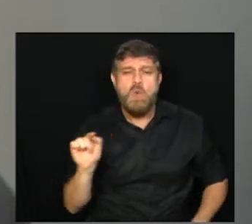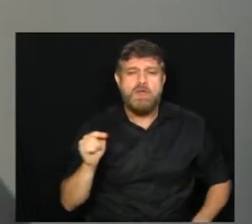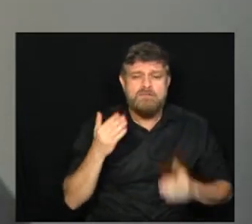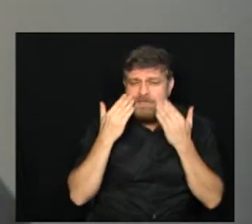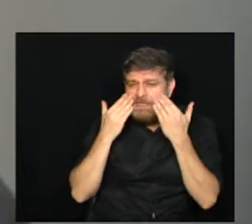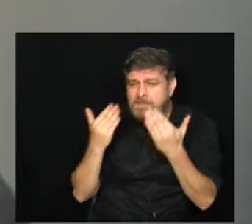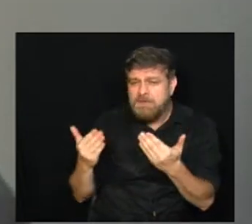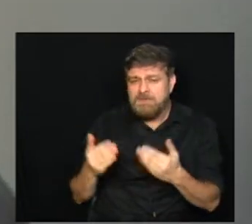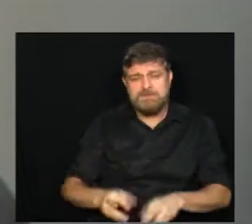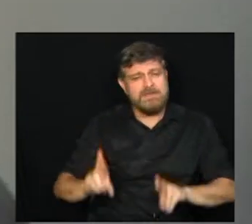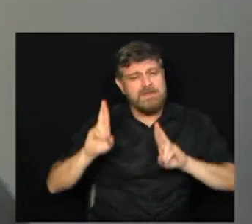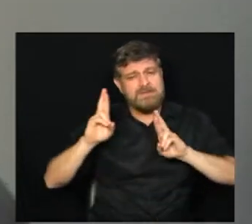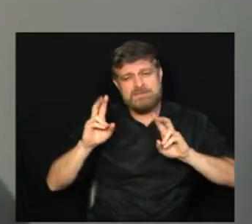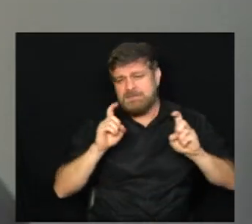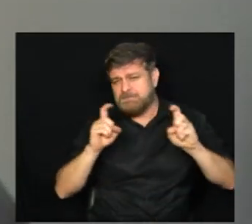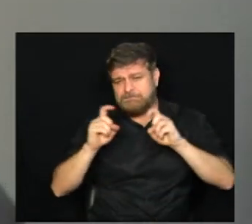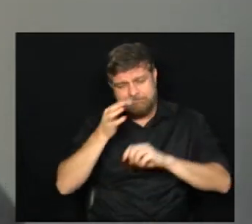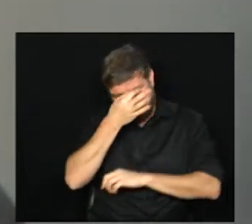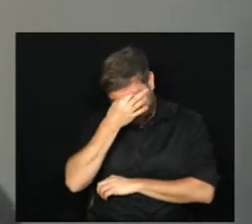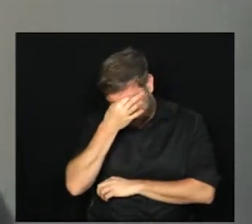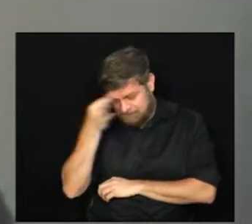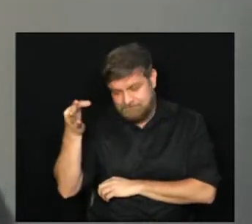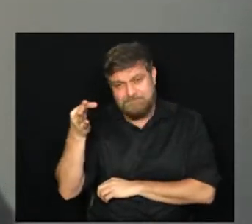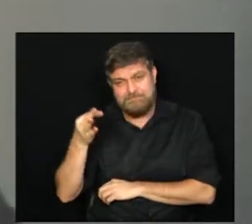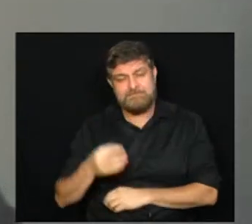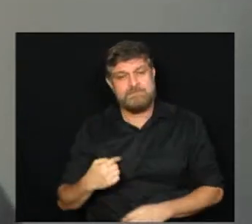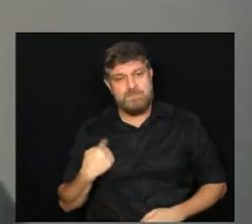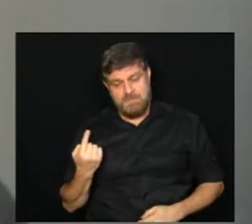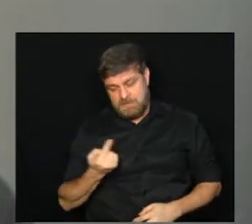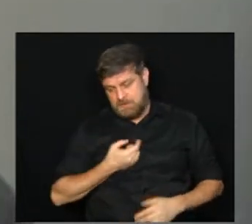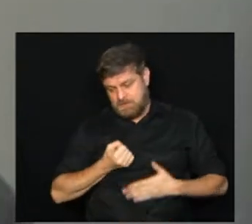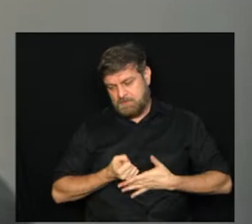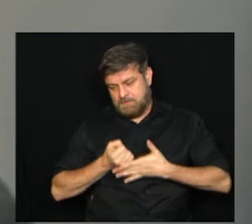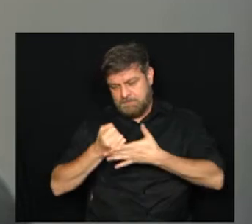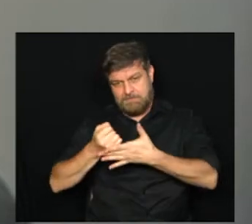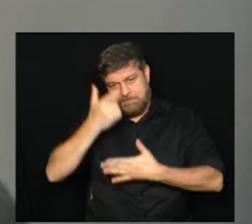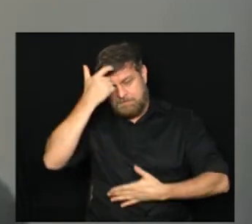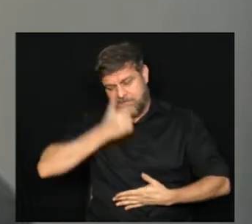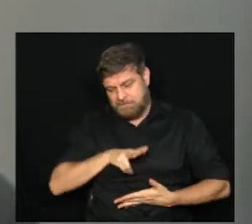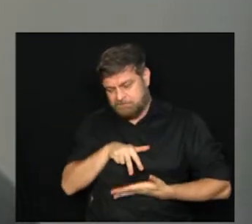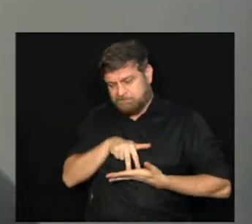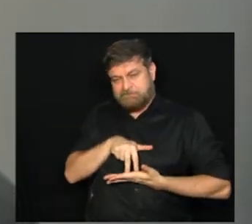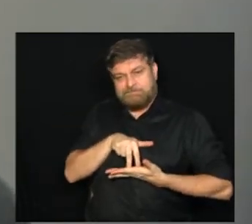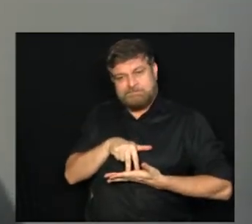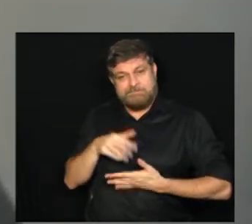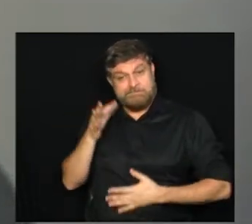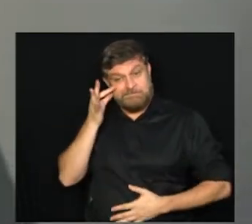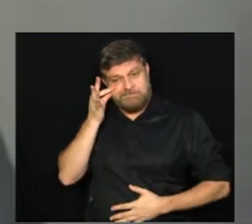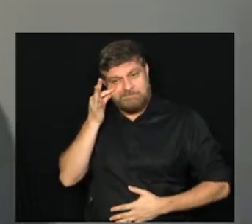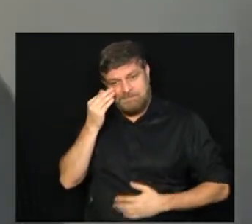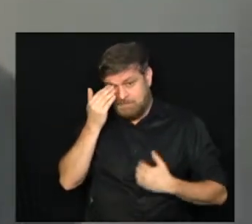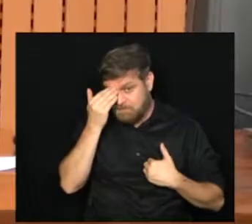uma boa reunião para todos e o que eu puder colaborar, eu estou aqui. Muito obrigada, presidente.